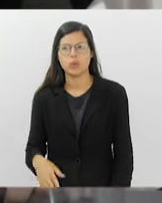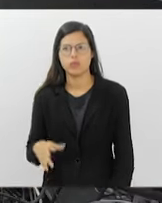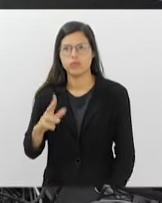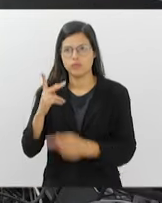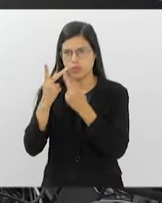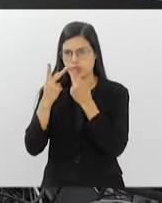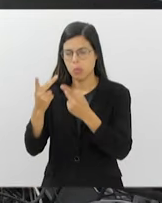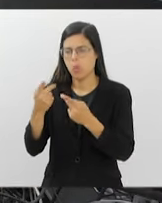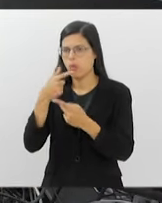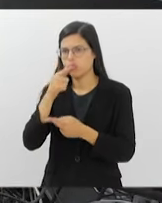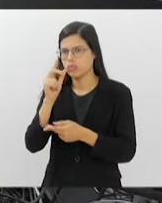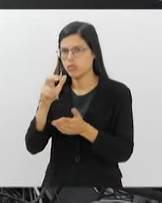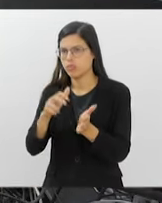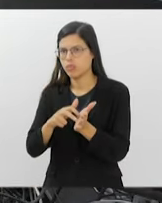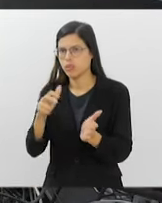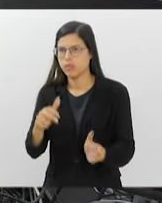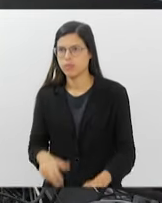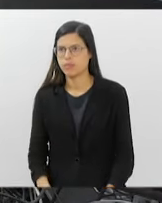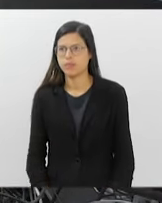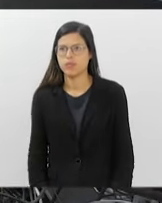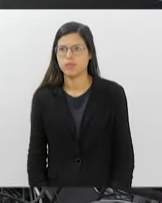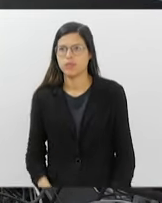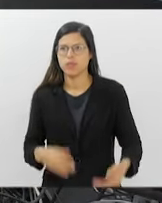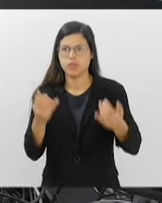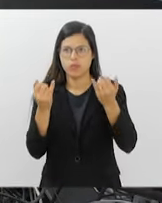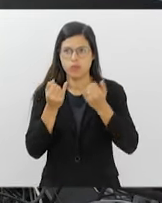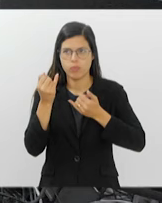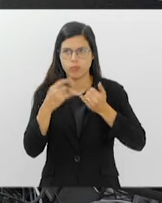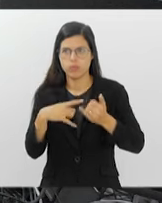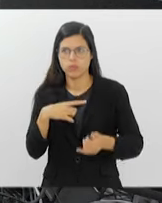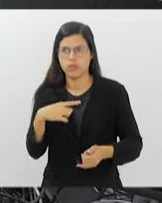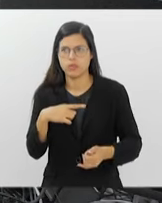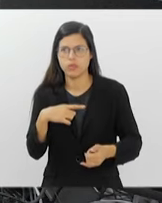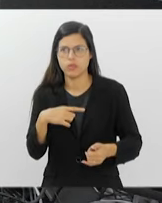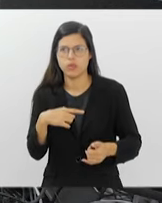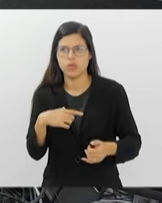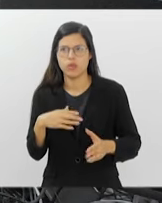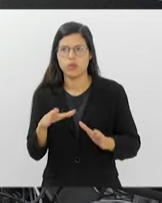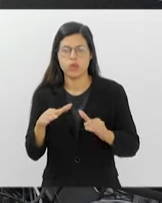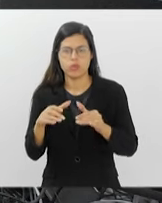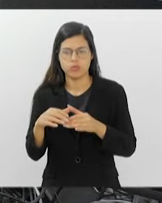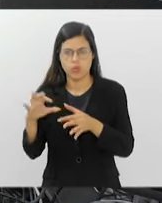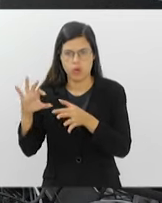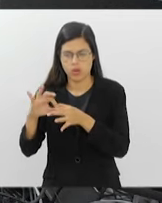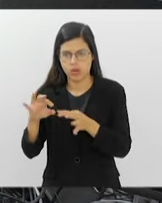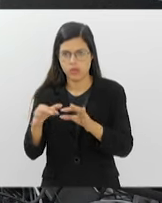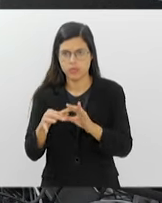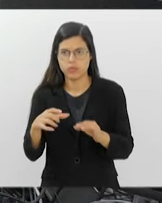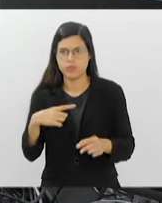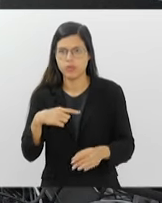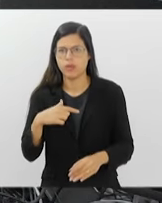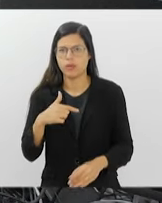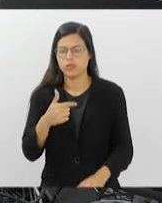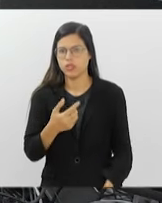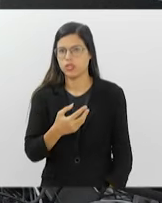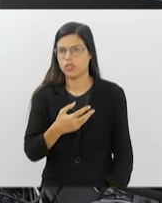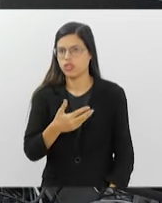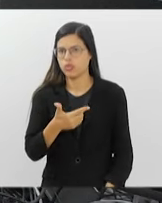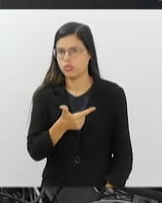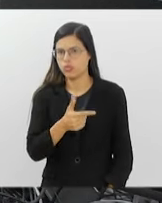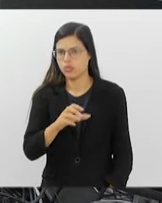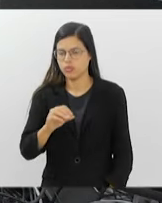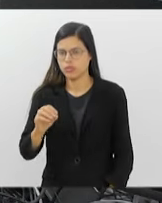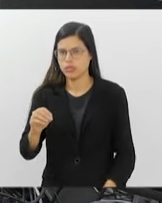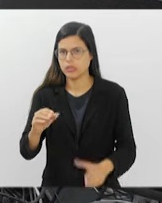Eh a informação que eu tenho é que no complexo Olímpico possui mais de 130 caixas de incêndio né Senhor